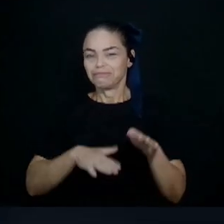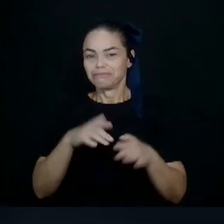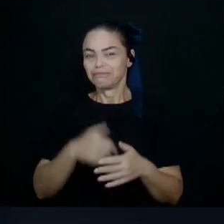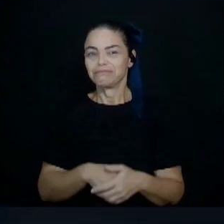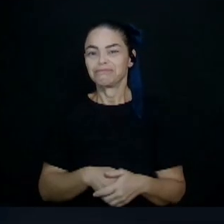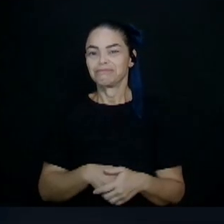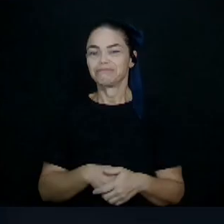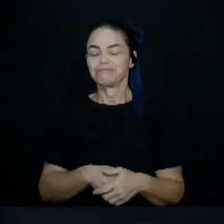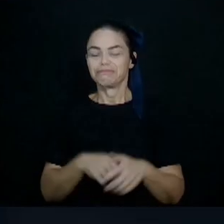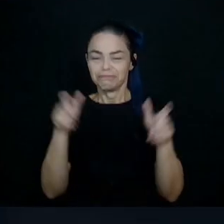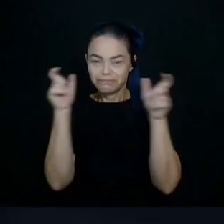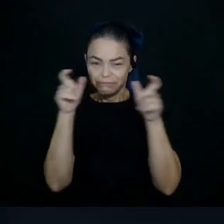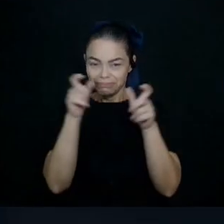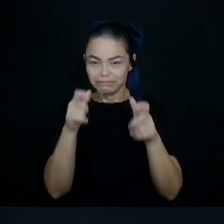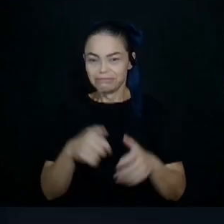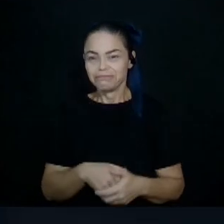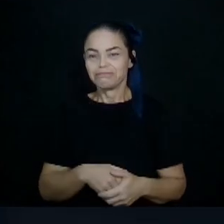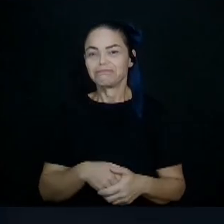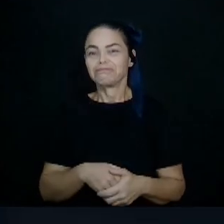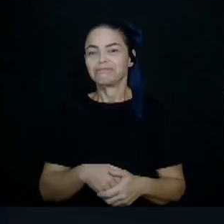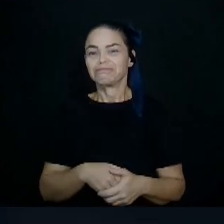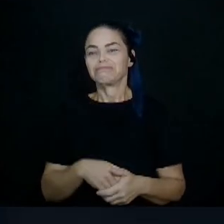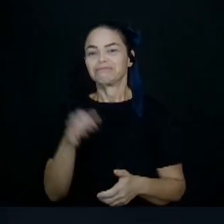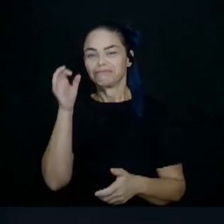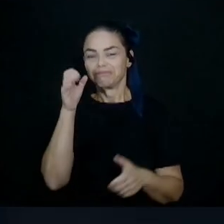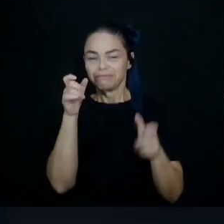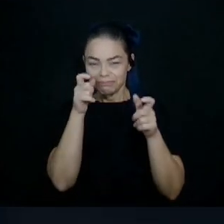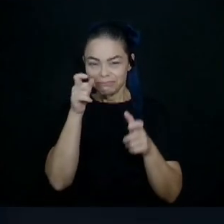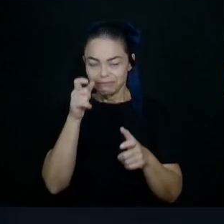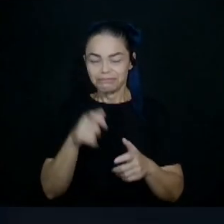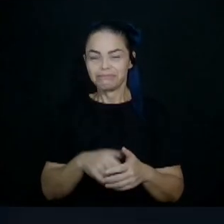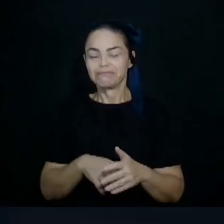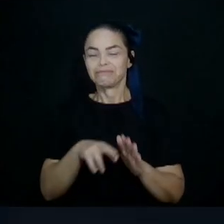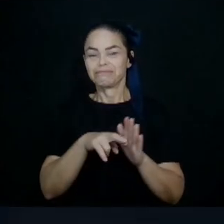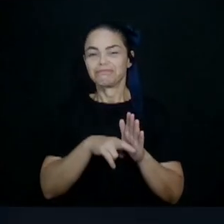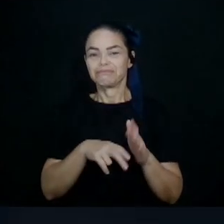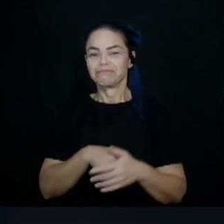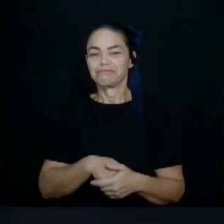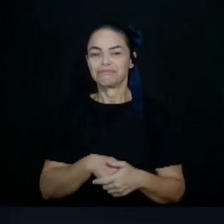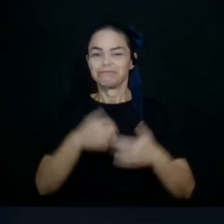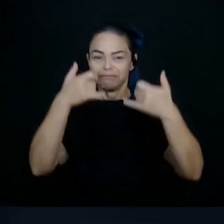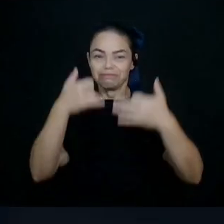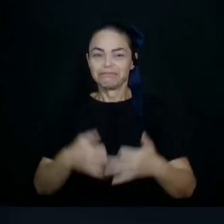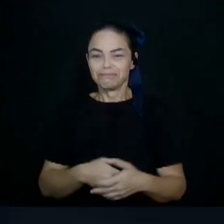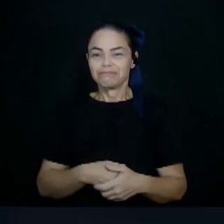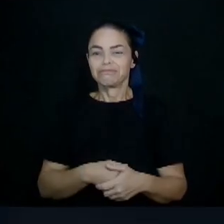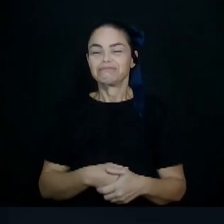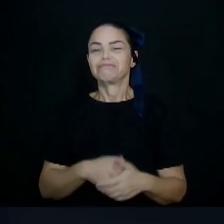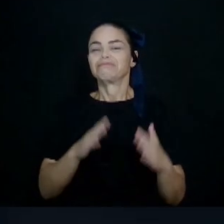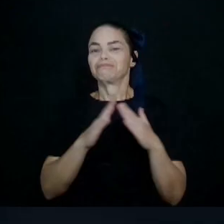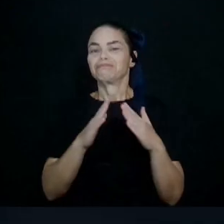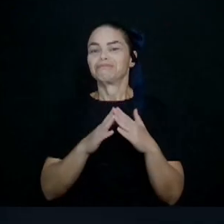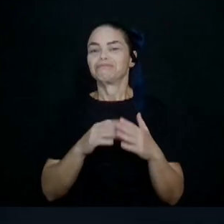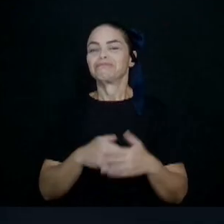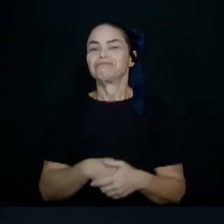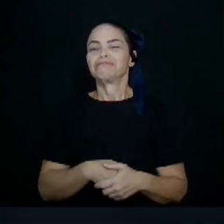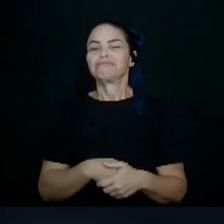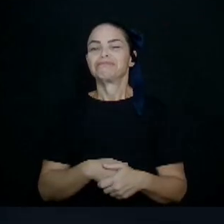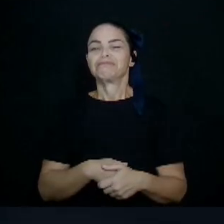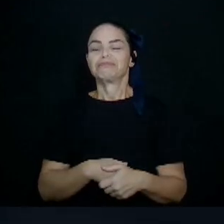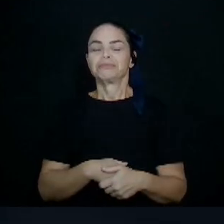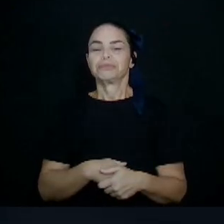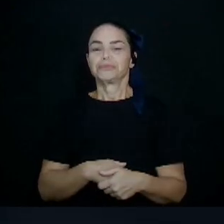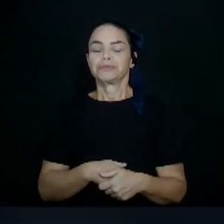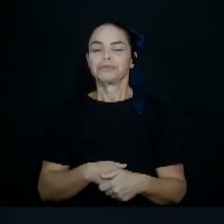um alerta em alguém que está assistindo o programa. Então, eu gostaria que a doutora explicasse para as pessoas de casa, né? Qual